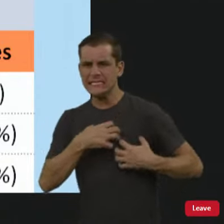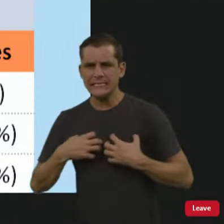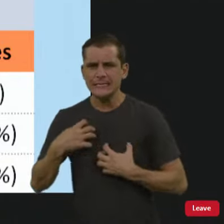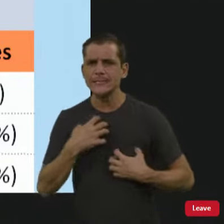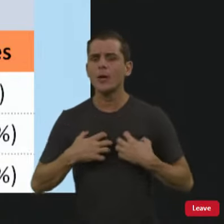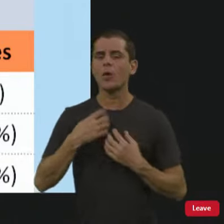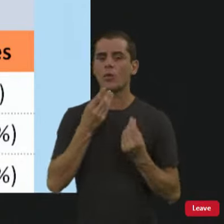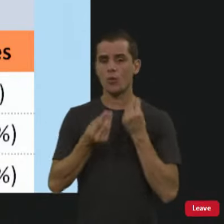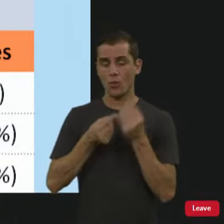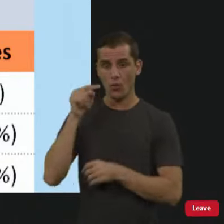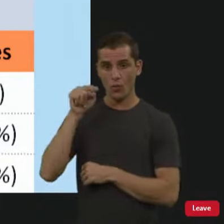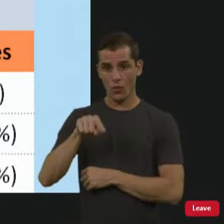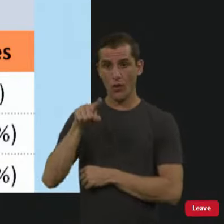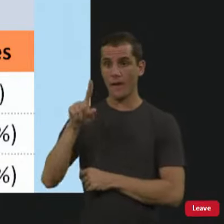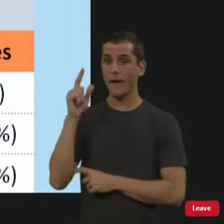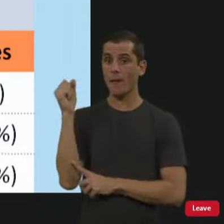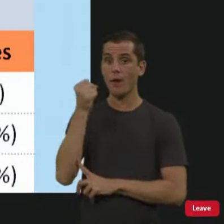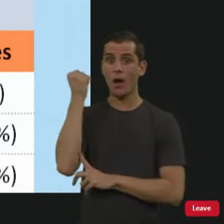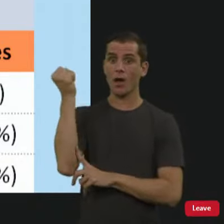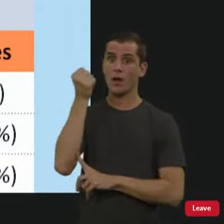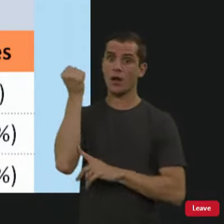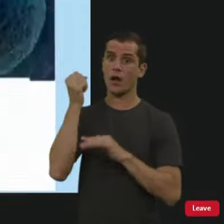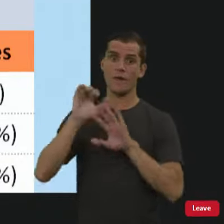que a maioria usa esses medicamentos,